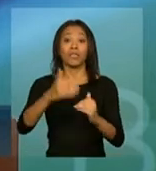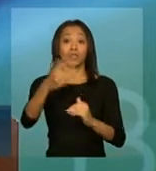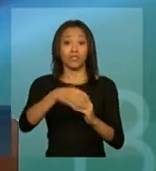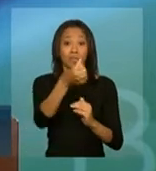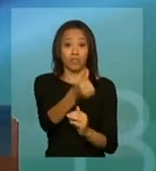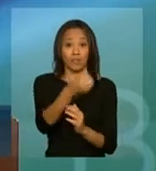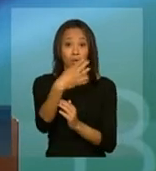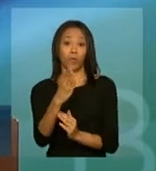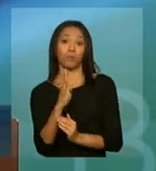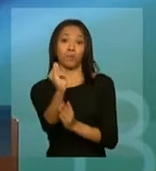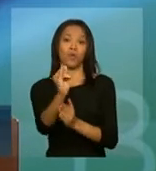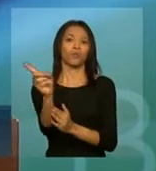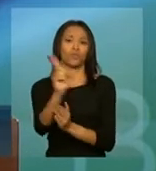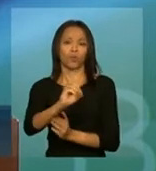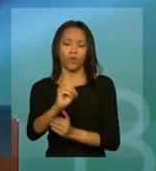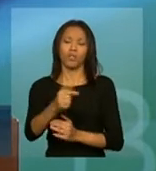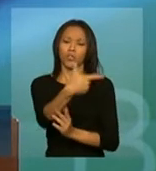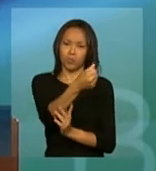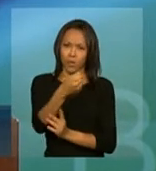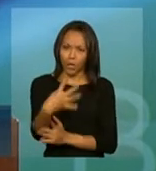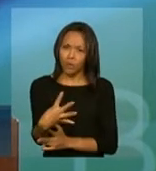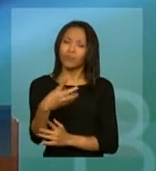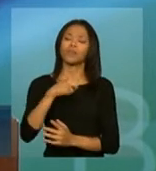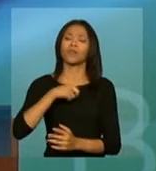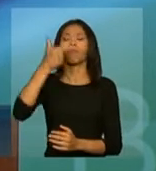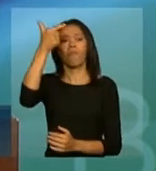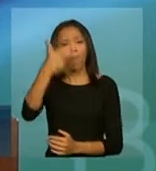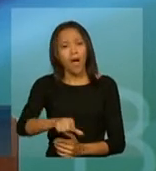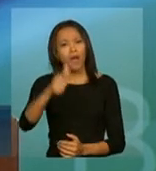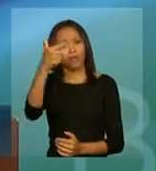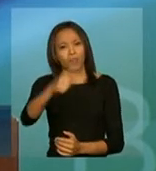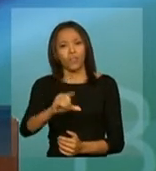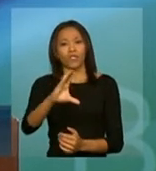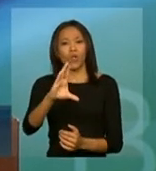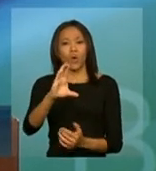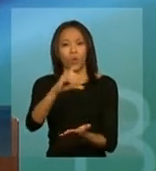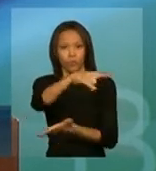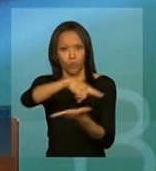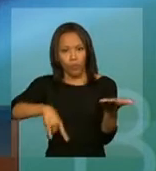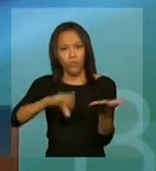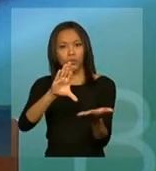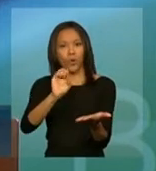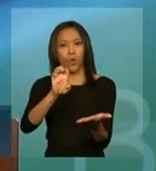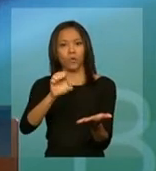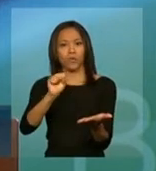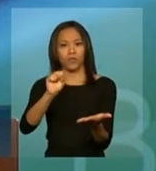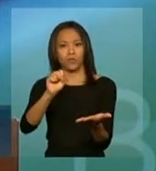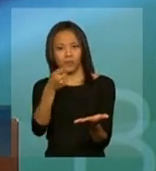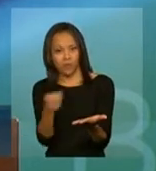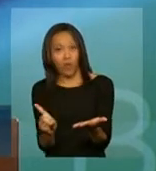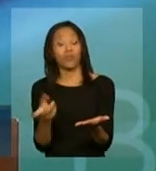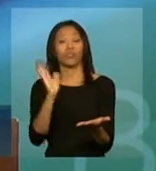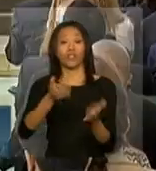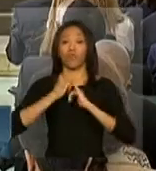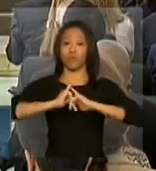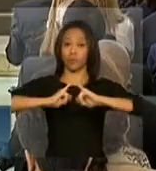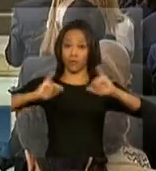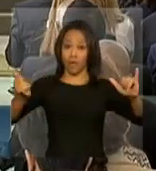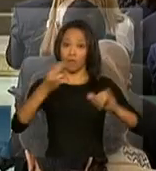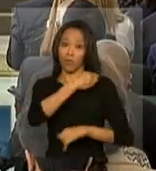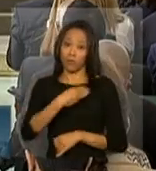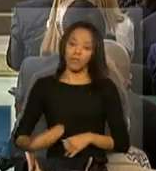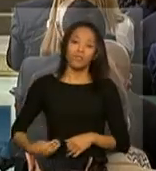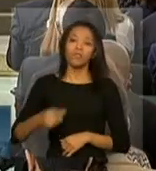dólares. Em 2014, teremos novas concessões, inclusive anunciadas recentemente pela nossa ministra Gleisi,